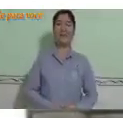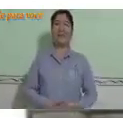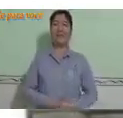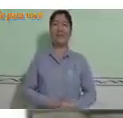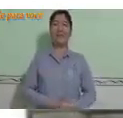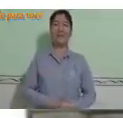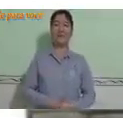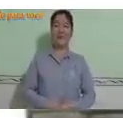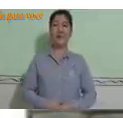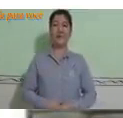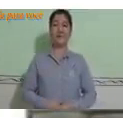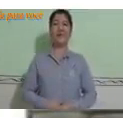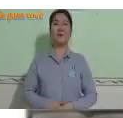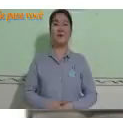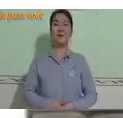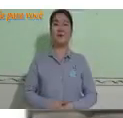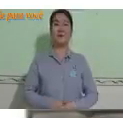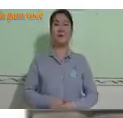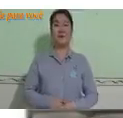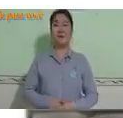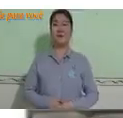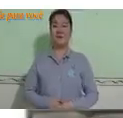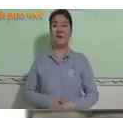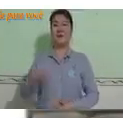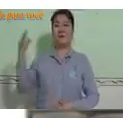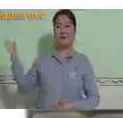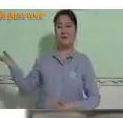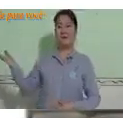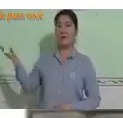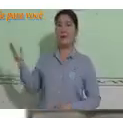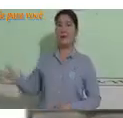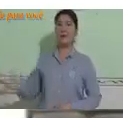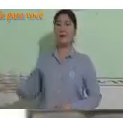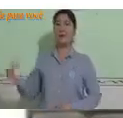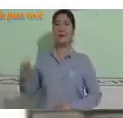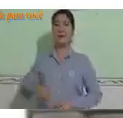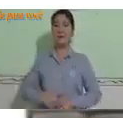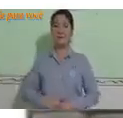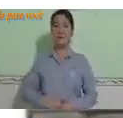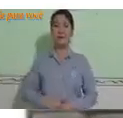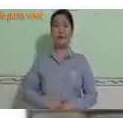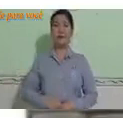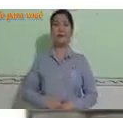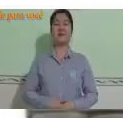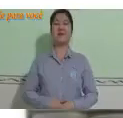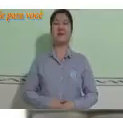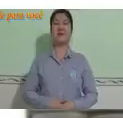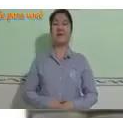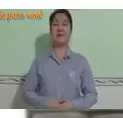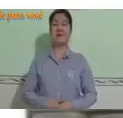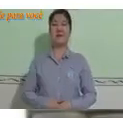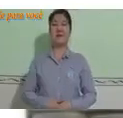fumante quando tem uma sensação semelhante à sentida quando fuma um cigarro tradicional, ao mesmo tempo que se